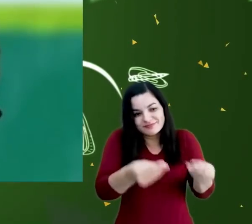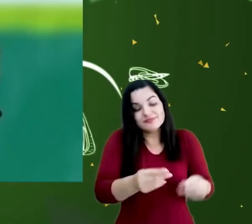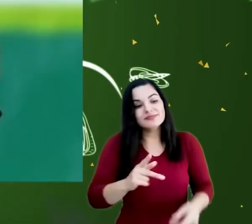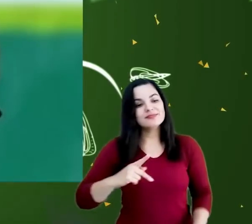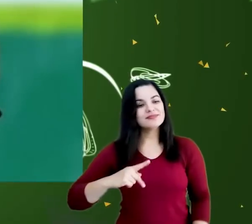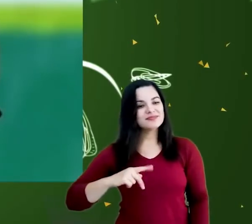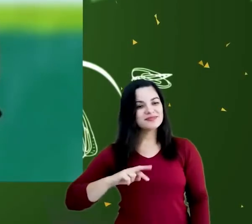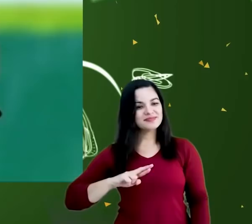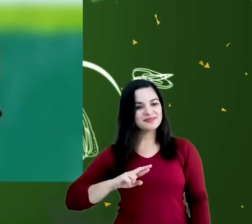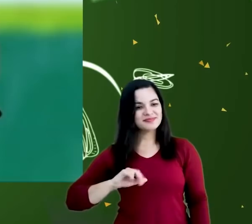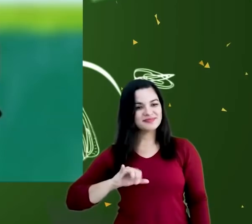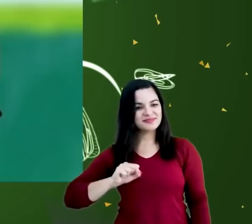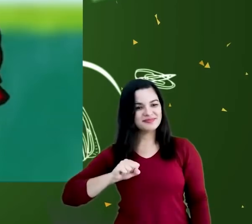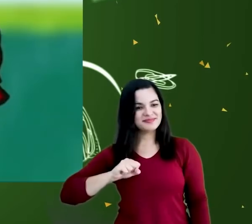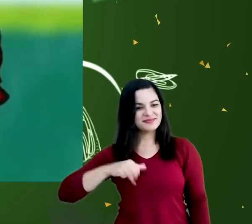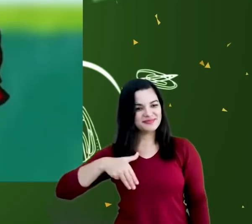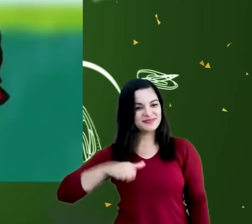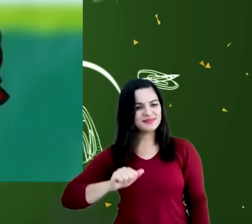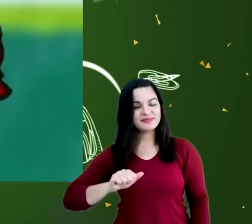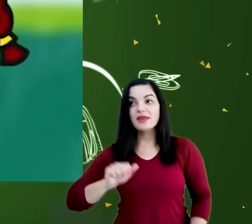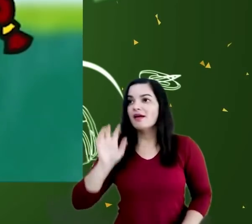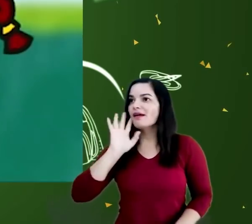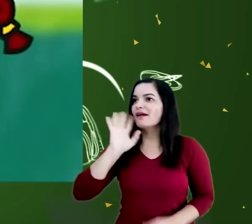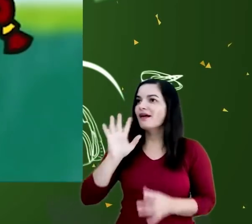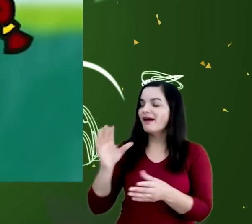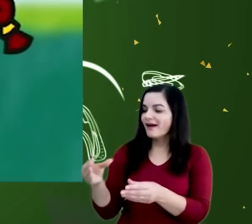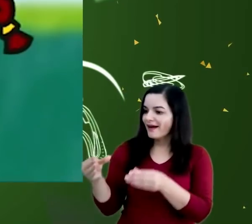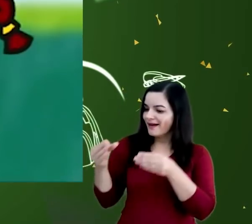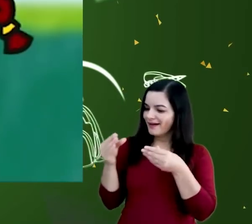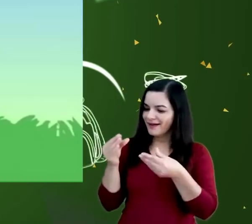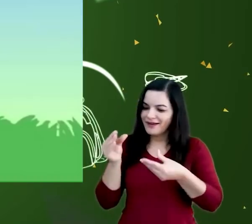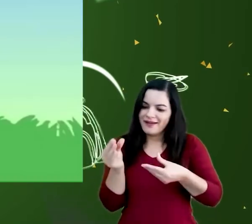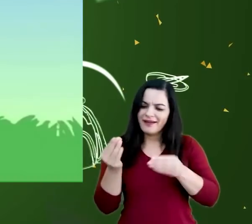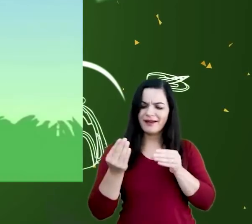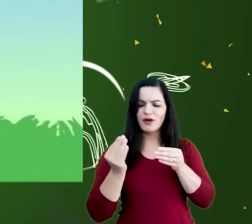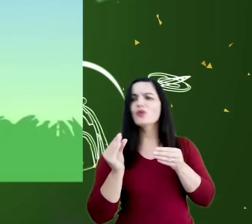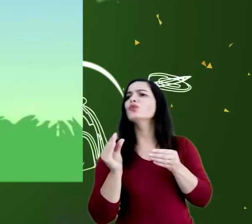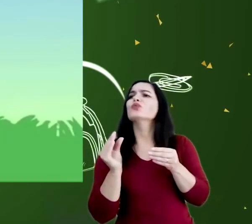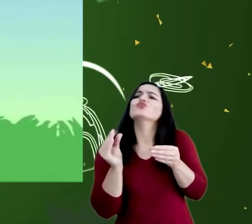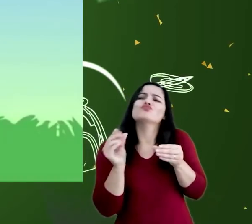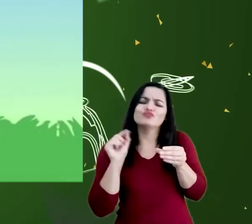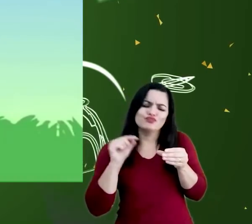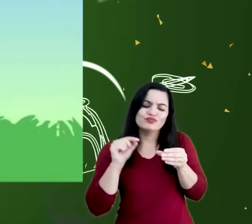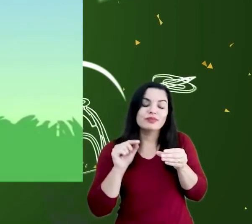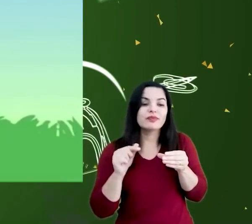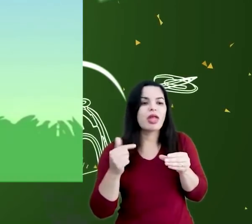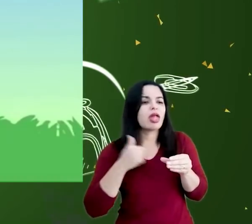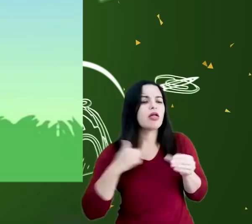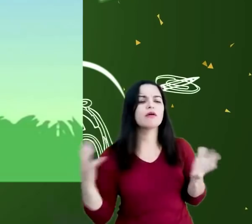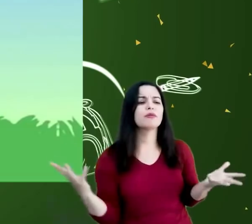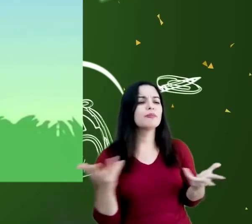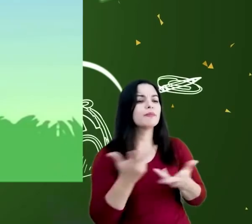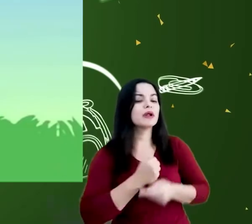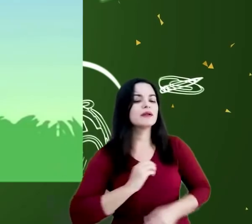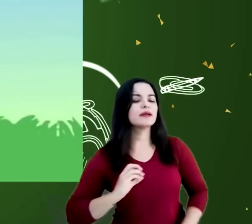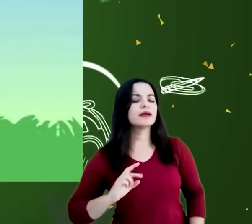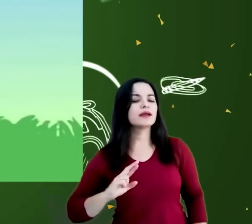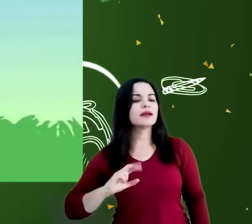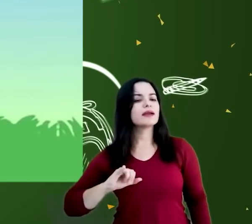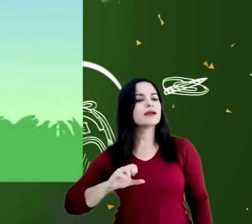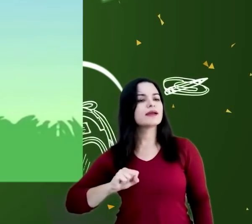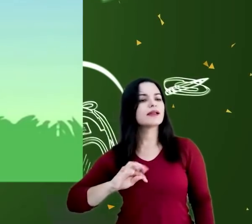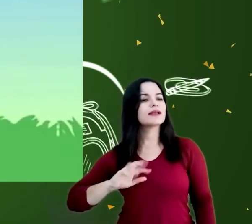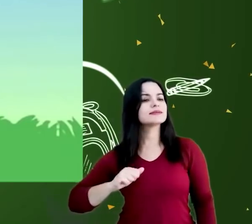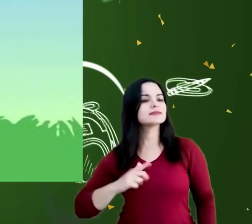um prisma! Ué, mas o que é um prisma? Eu sou um maravilhoso cristal transparente com muitos